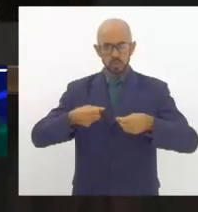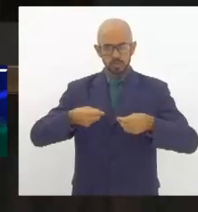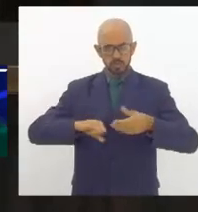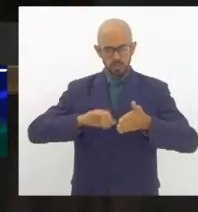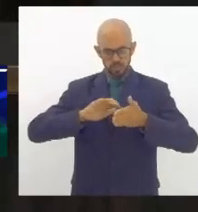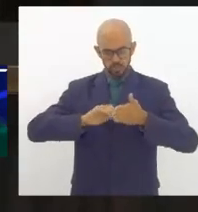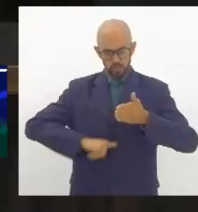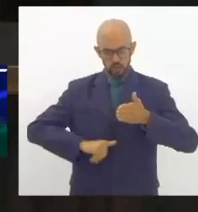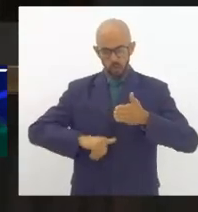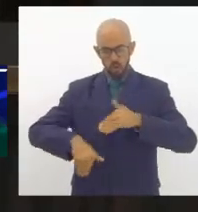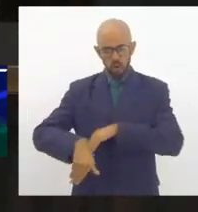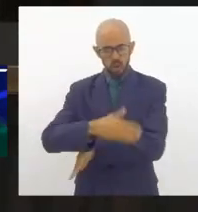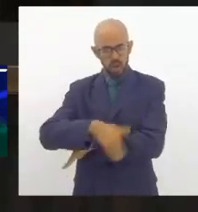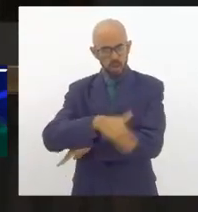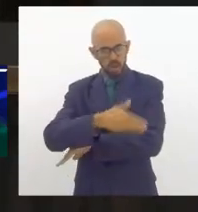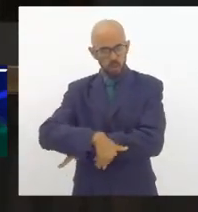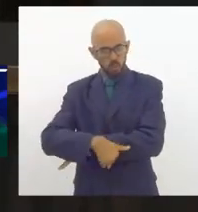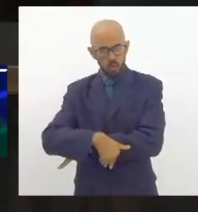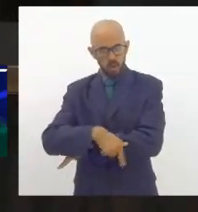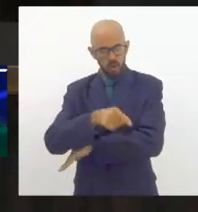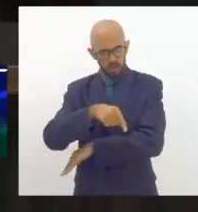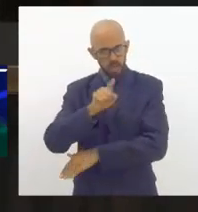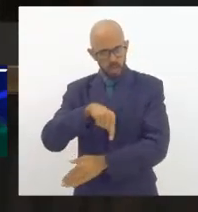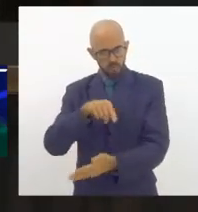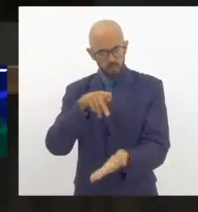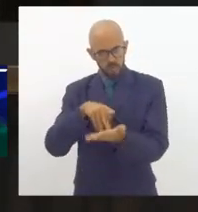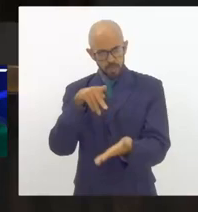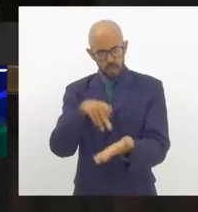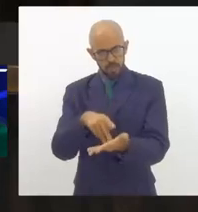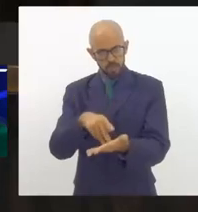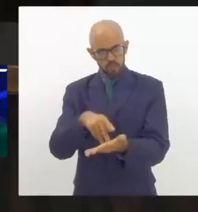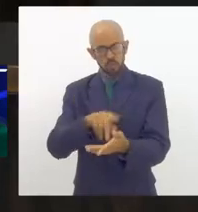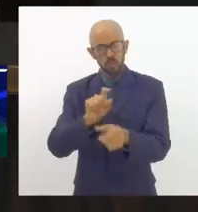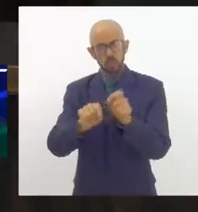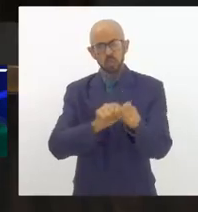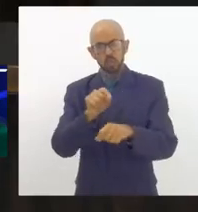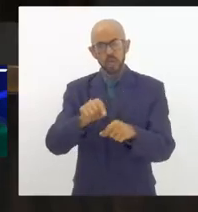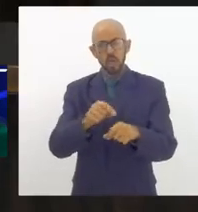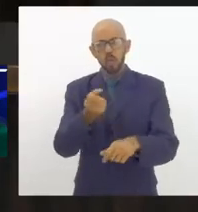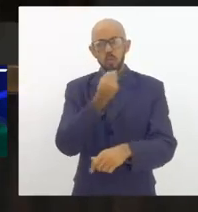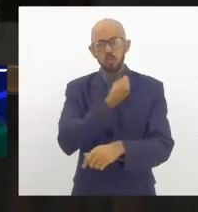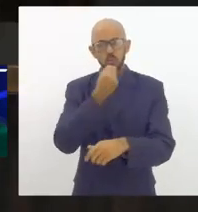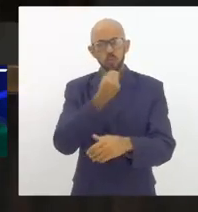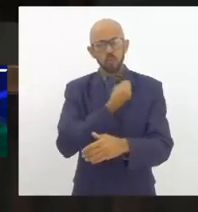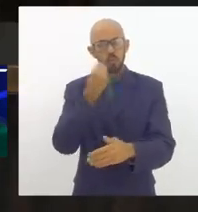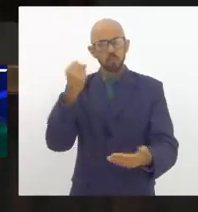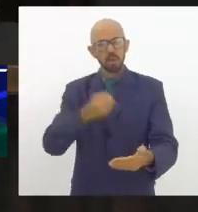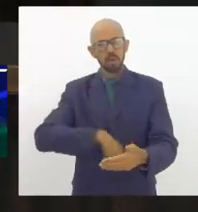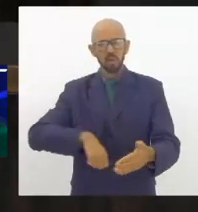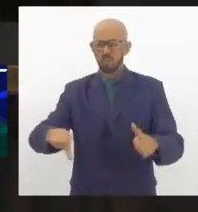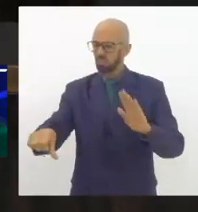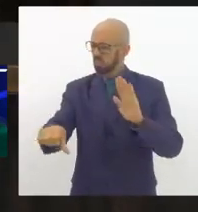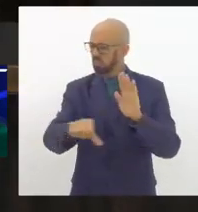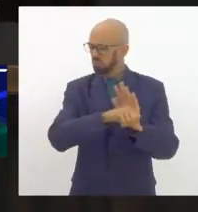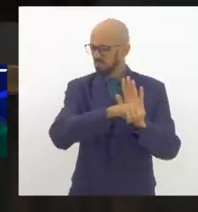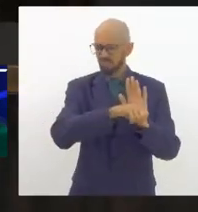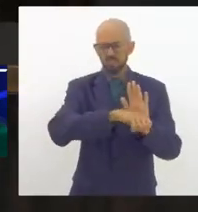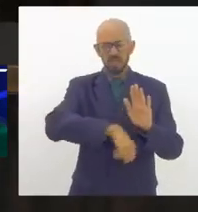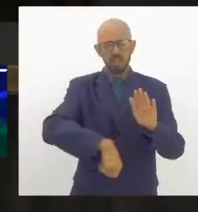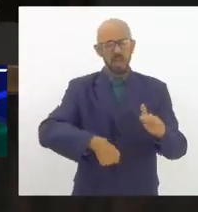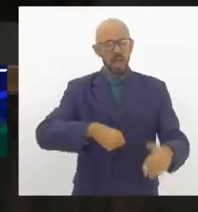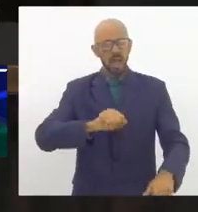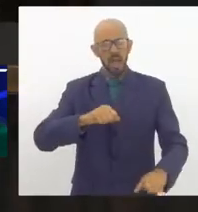tirou das ruas Essa é a verdade o número ilegal e irregular e moral